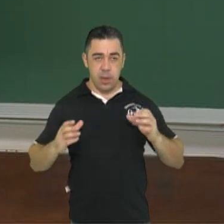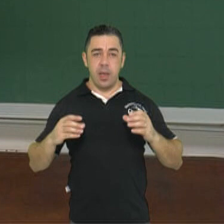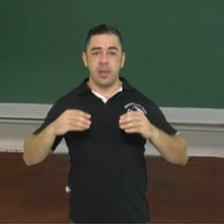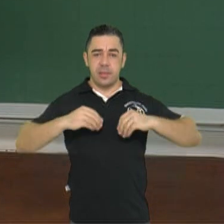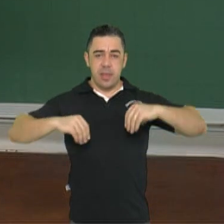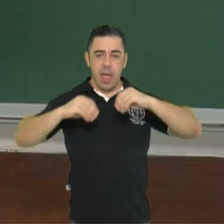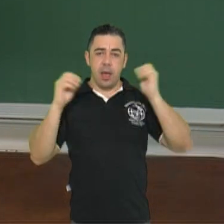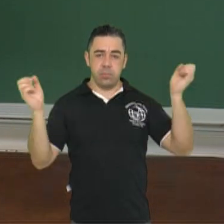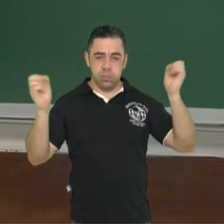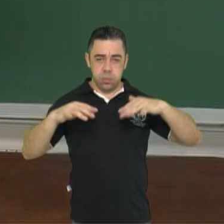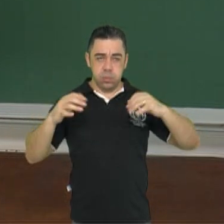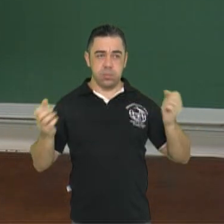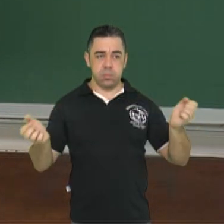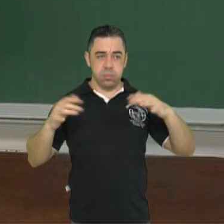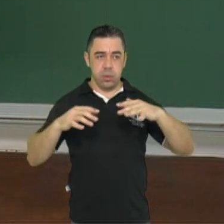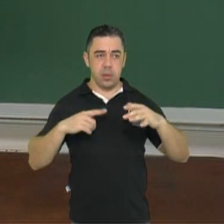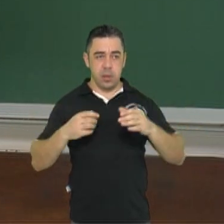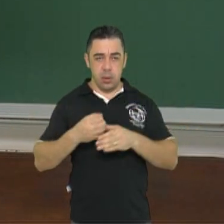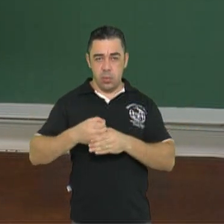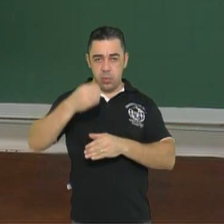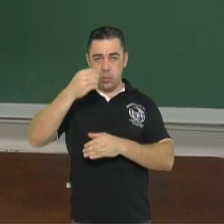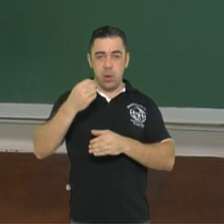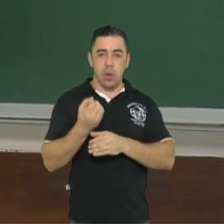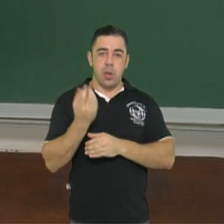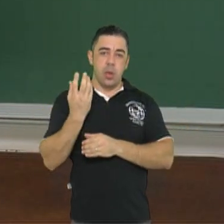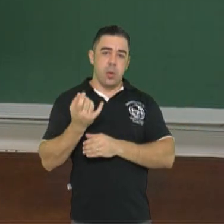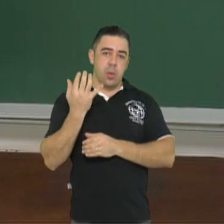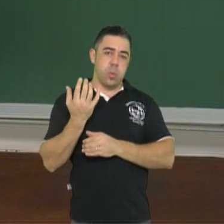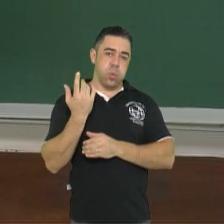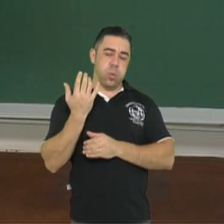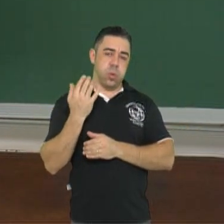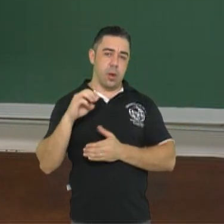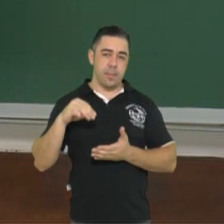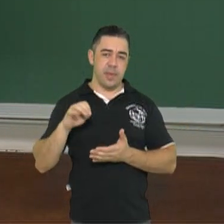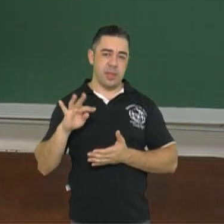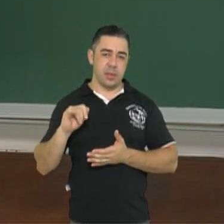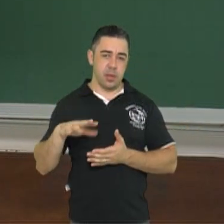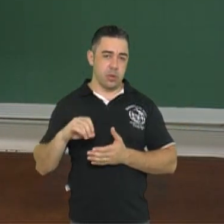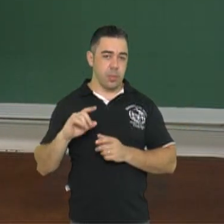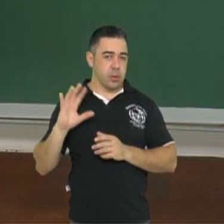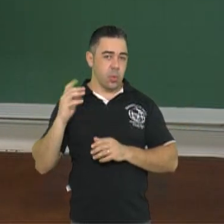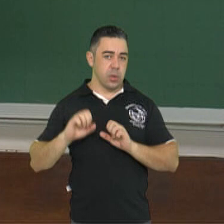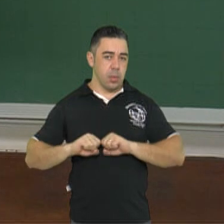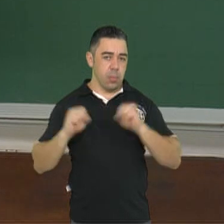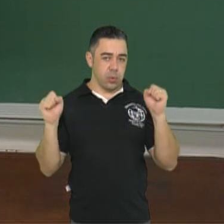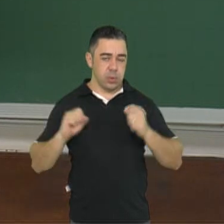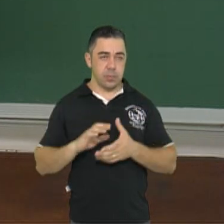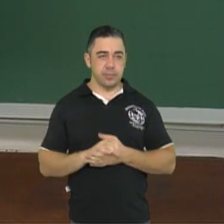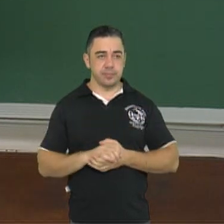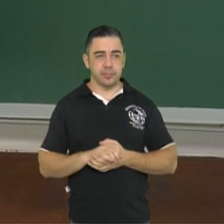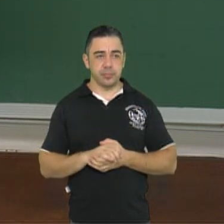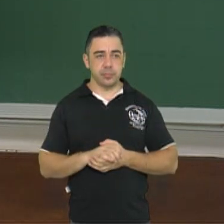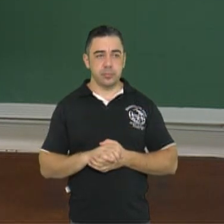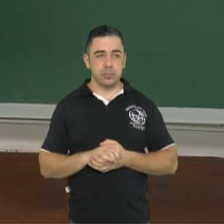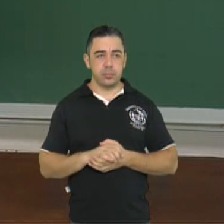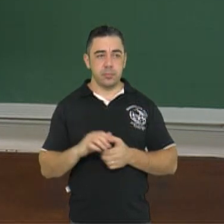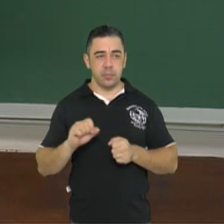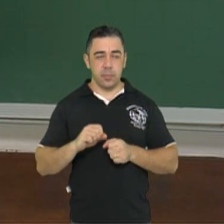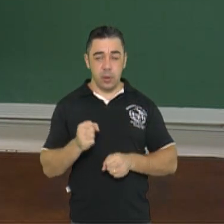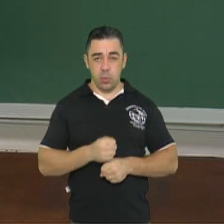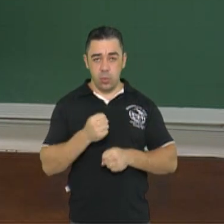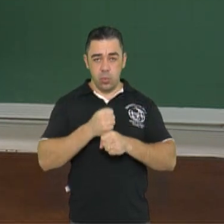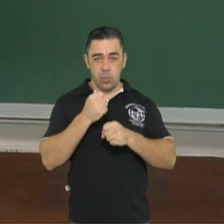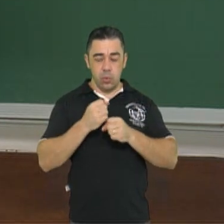dia, que tem uma chaminézinha aqui, ó, para captação e queima do metano, para não ocorrer essas explosões. É construída aqui, ó,